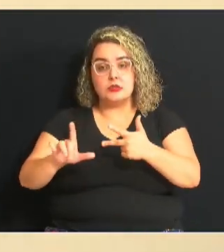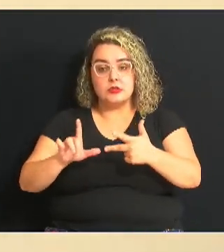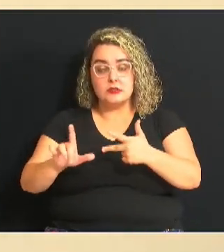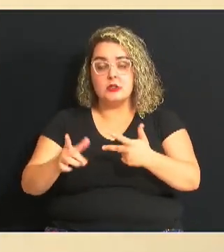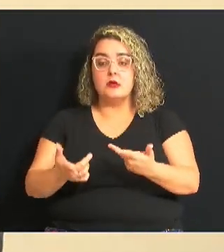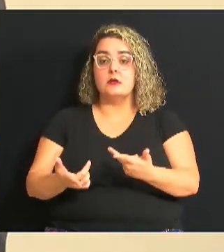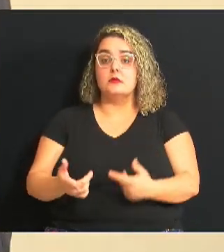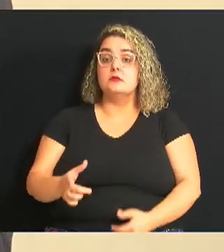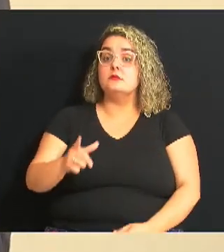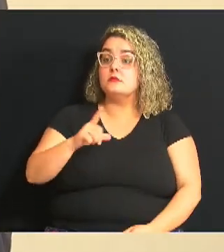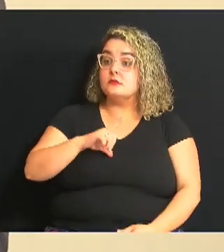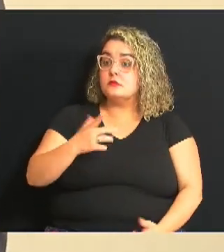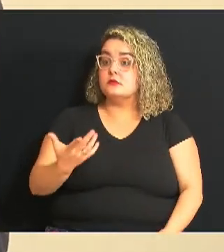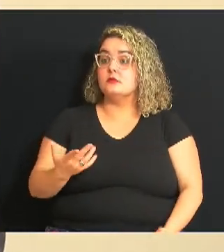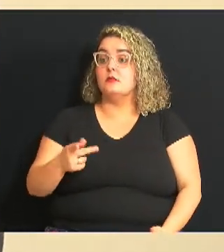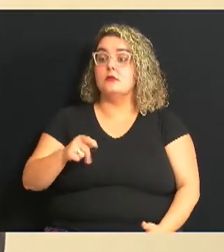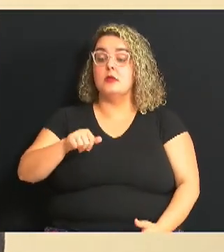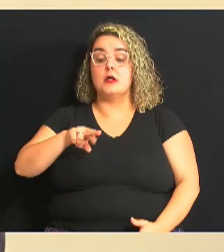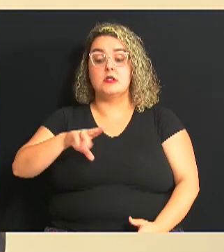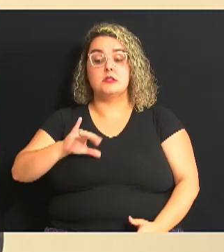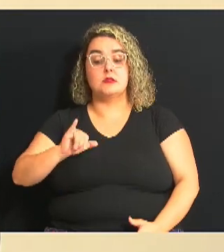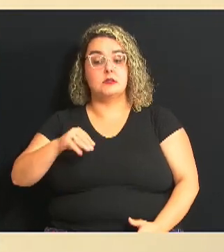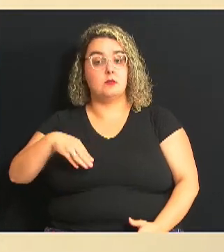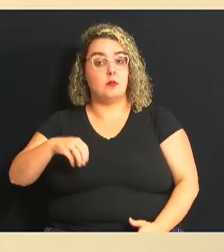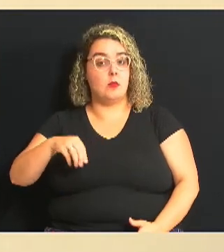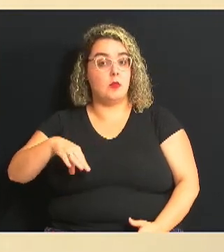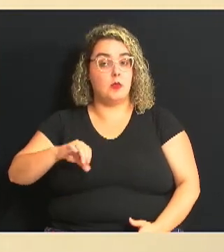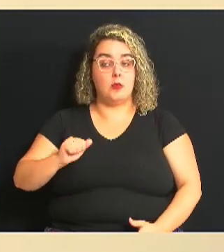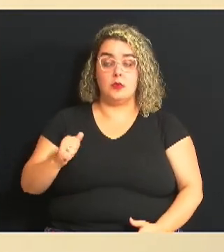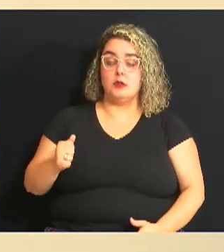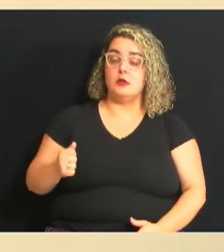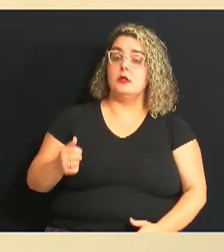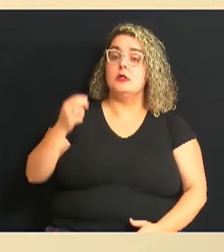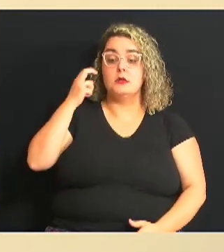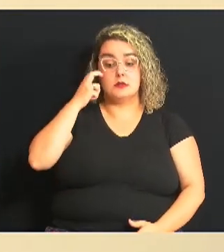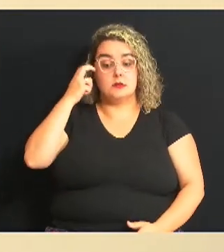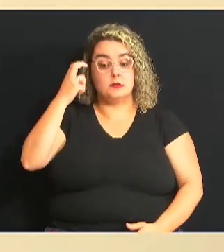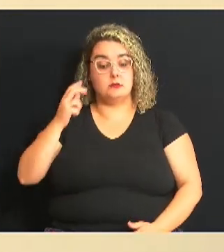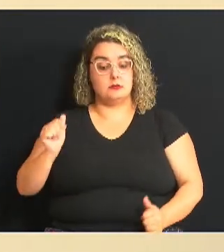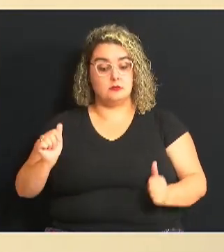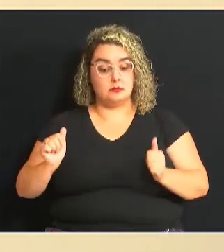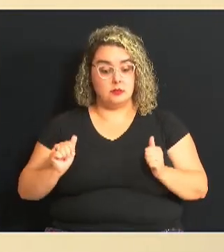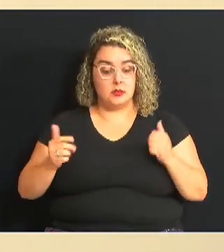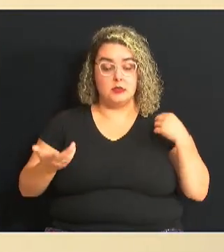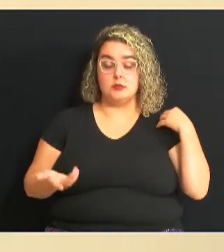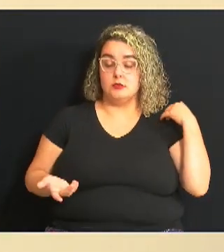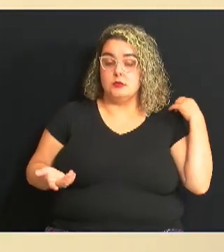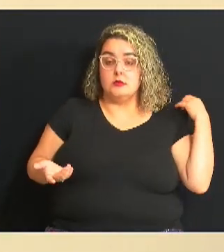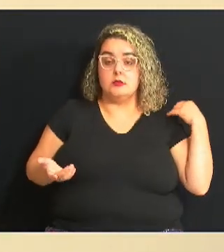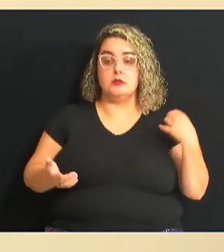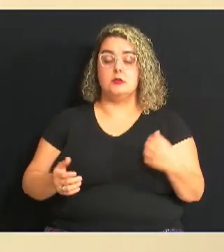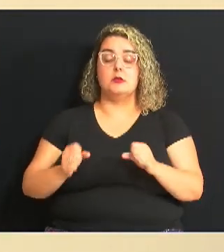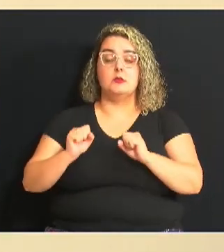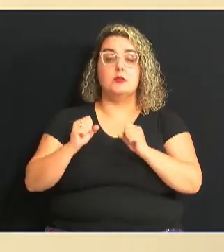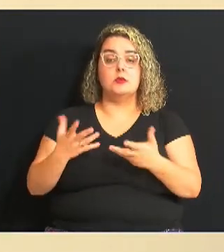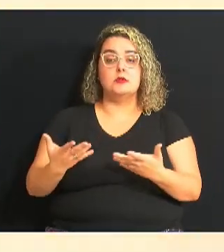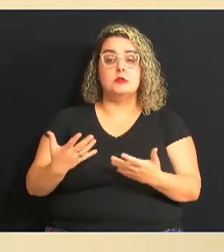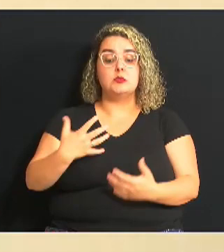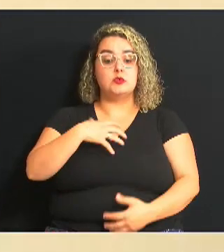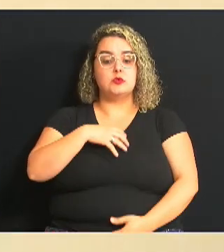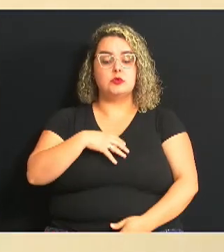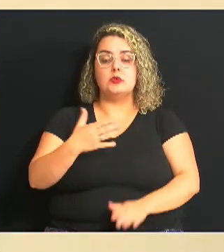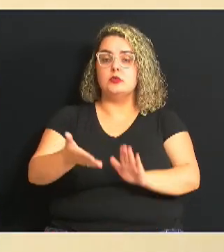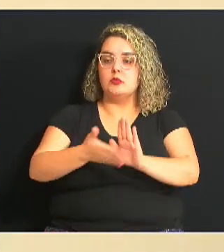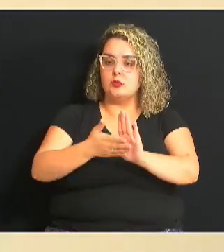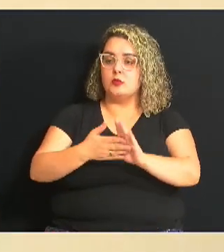tenhamos parcimônia, que tenhamos sabedoria, né, e que nós possamos, de alguma forma, propor